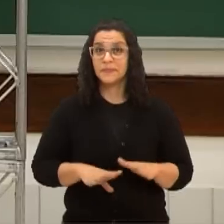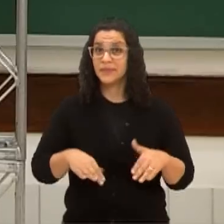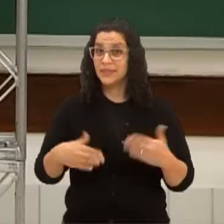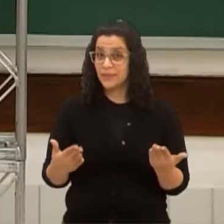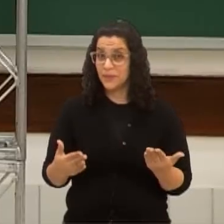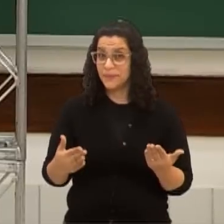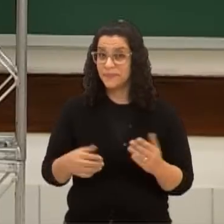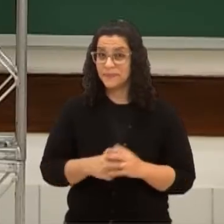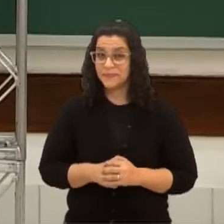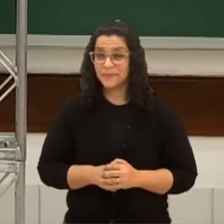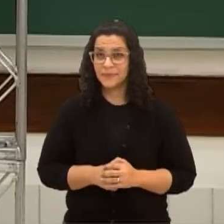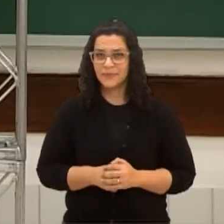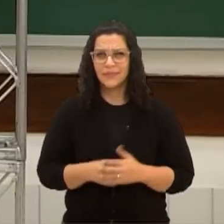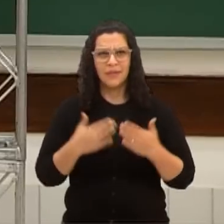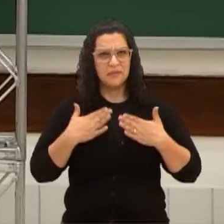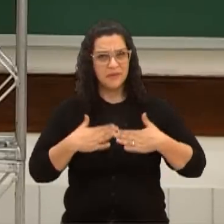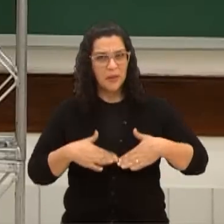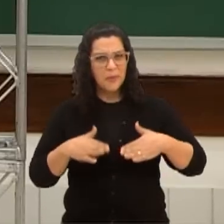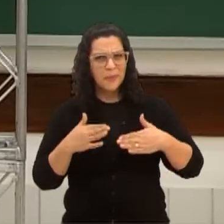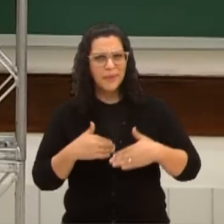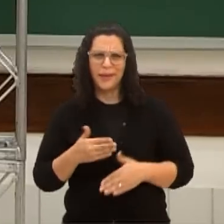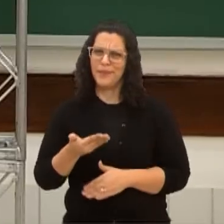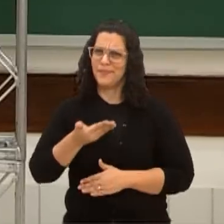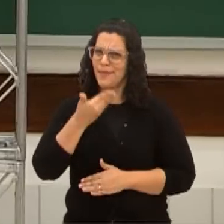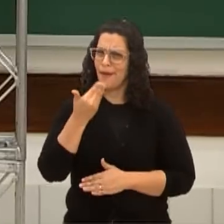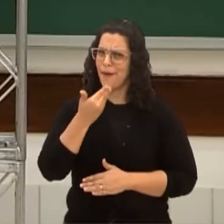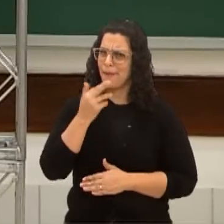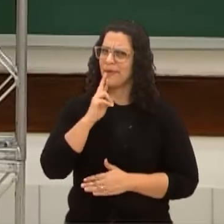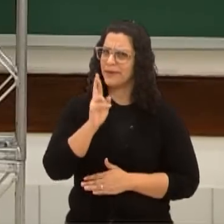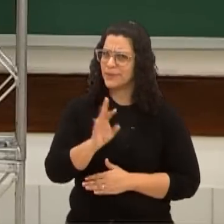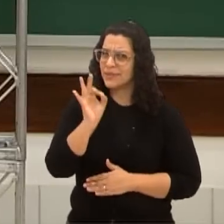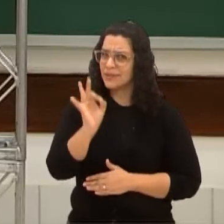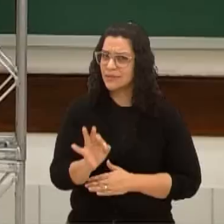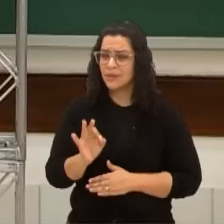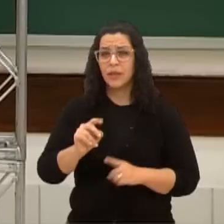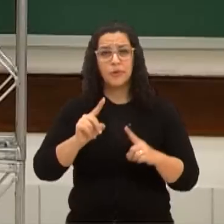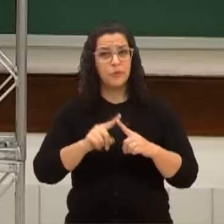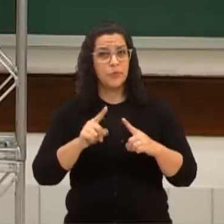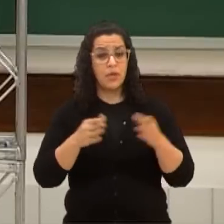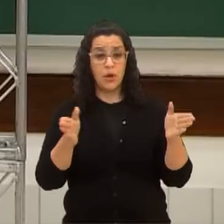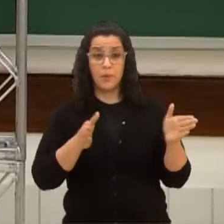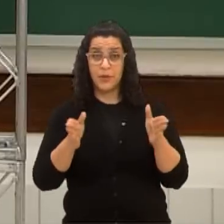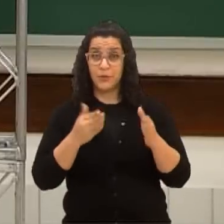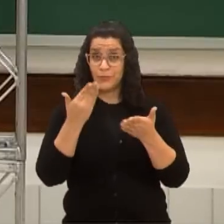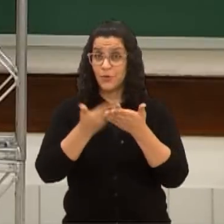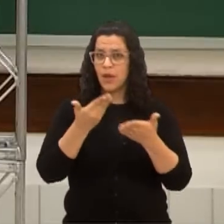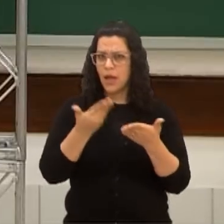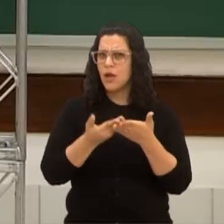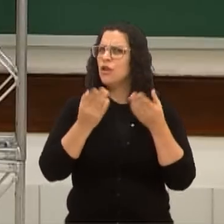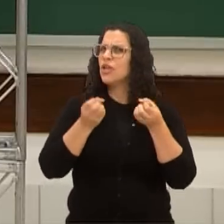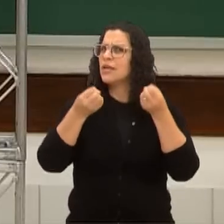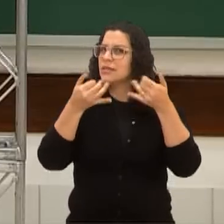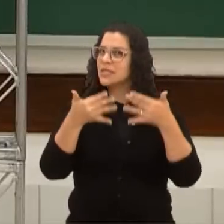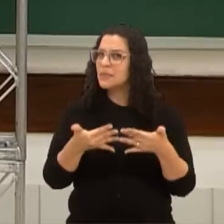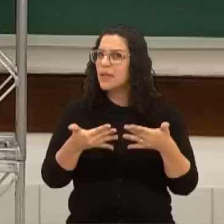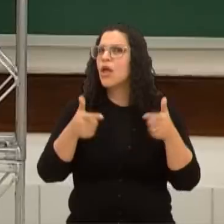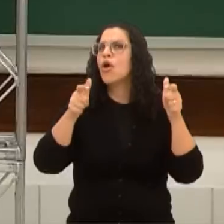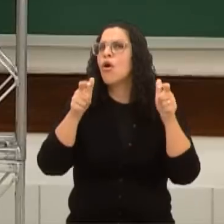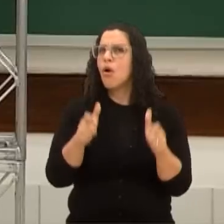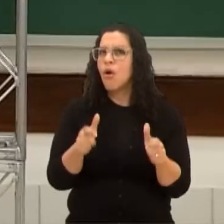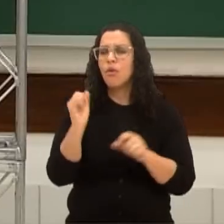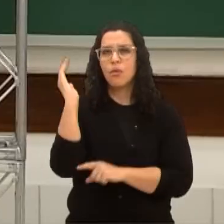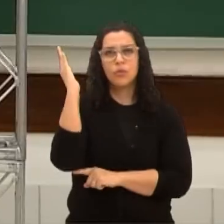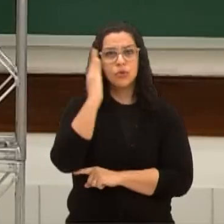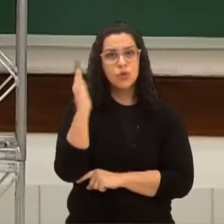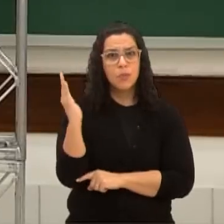E aí, pessoal? Tranquilo essa questão, não é mesmo? Afinal, durante a aula eu havia já comentado com vocês